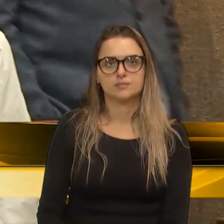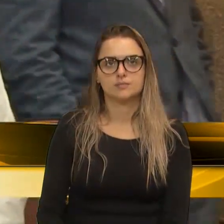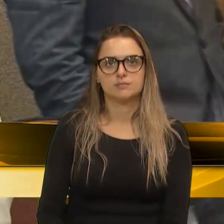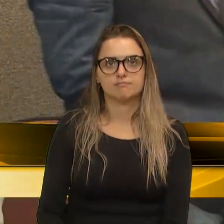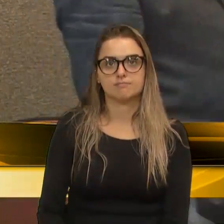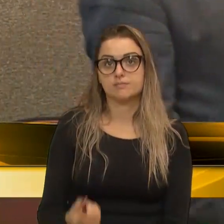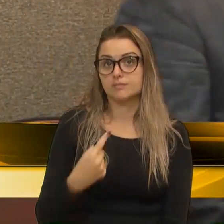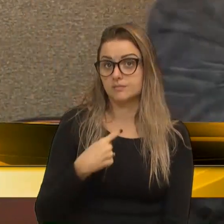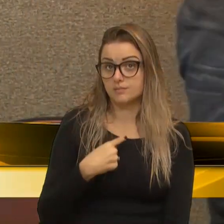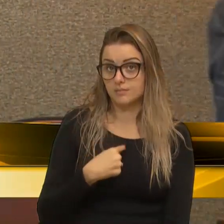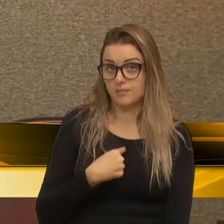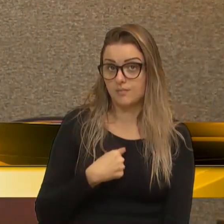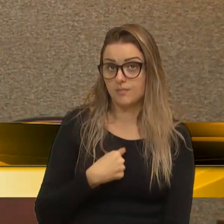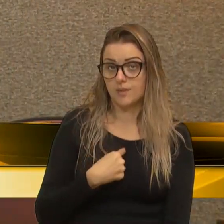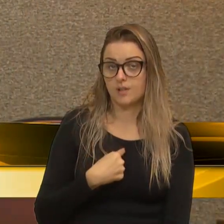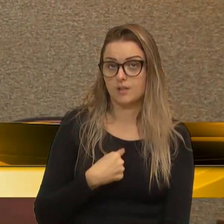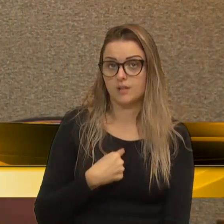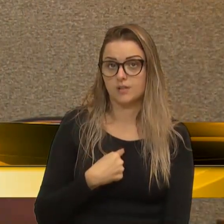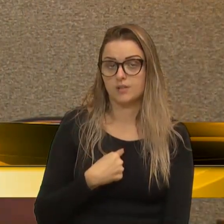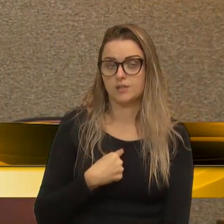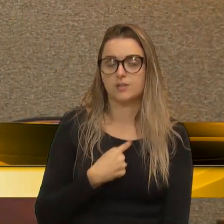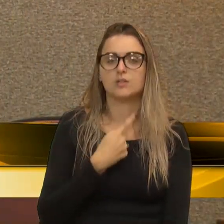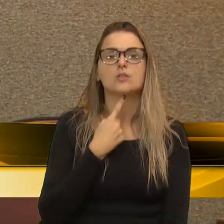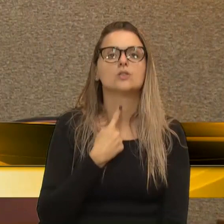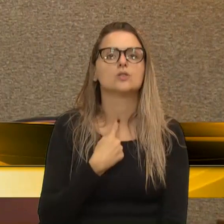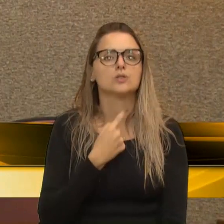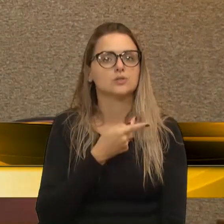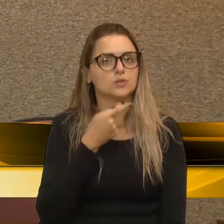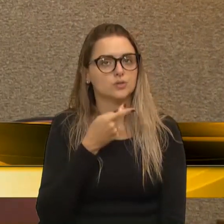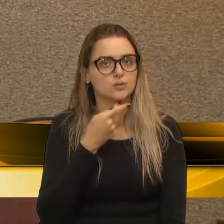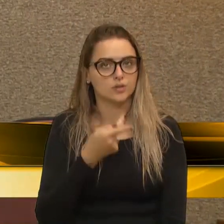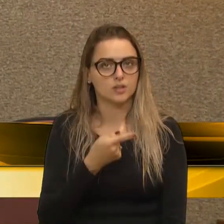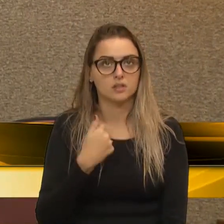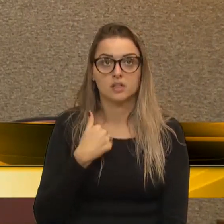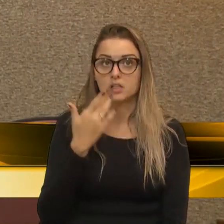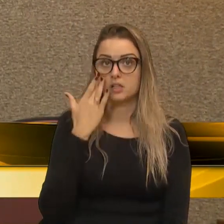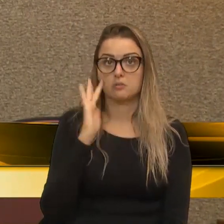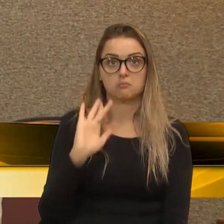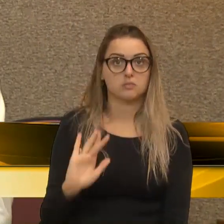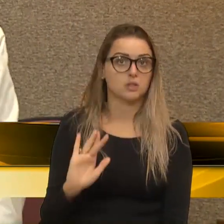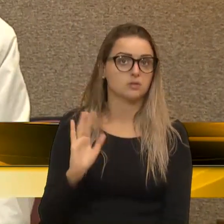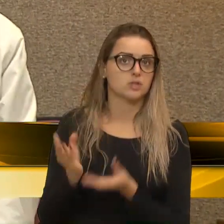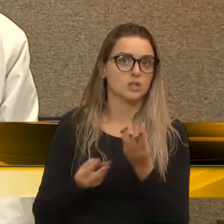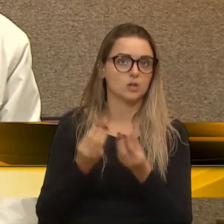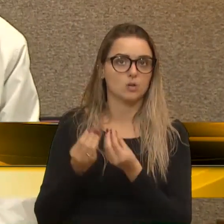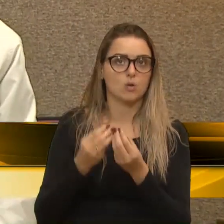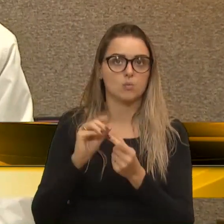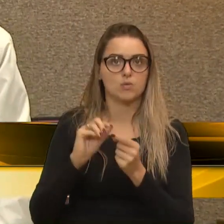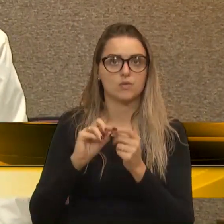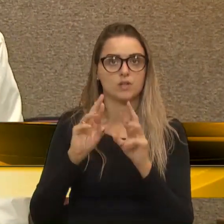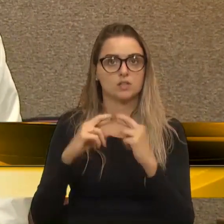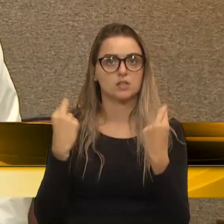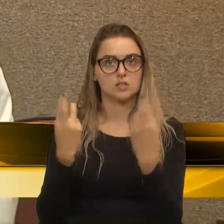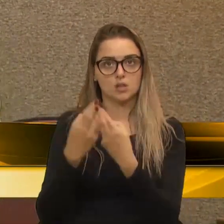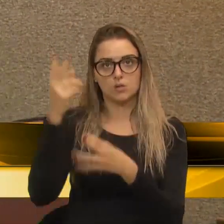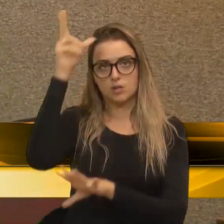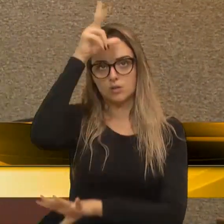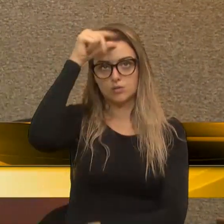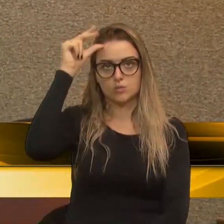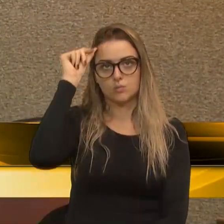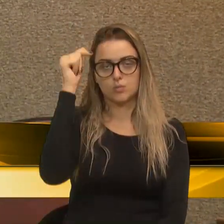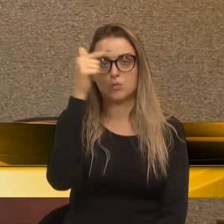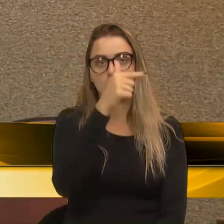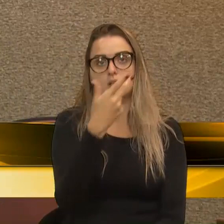Eu gostaria de colocar que eu não sei de que forma que foram feitas as audiências públicas por parte